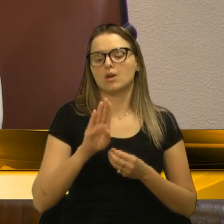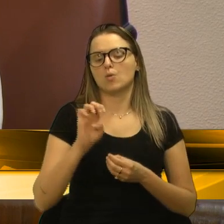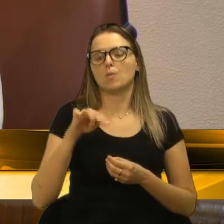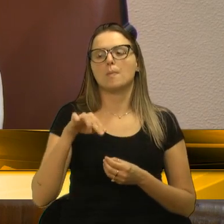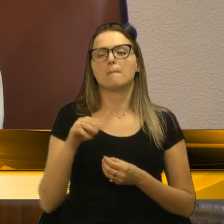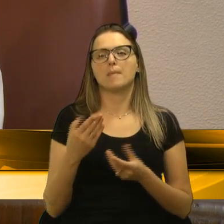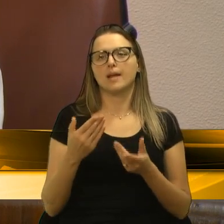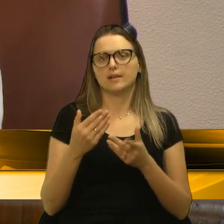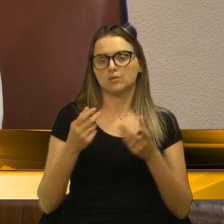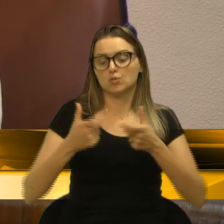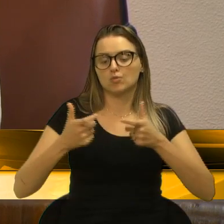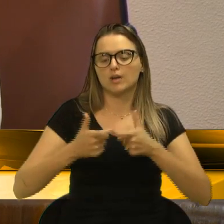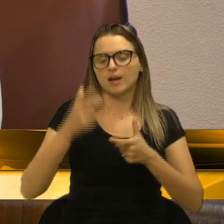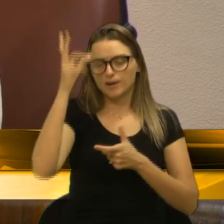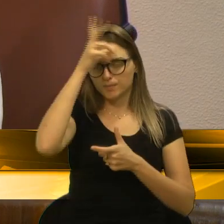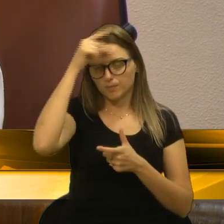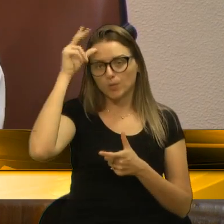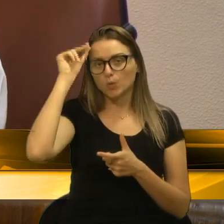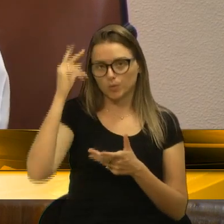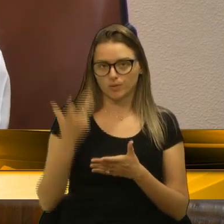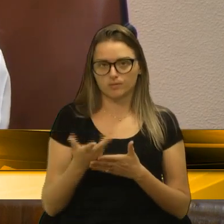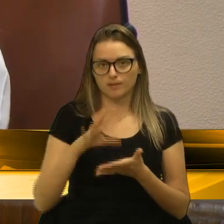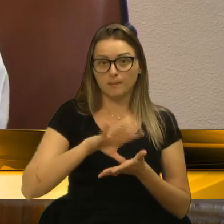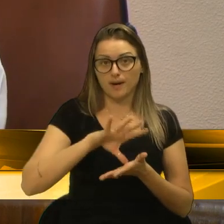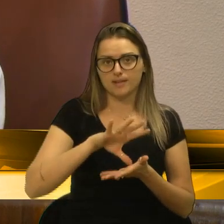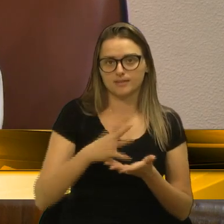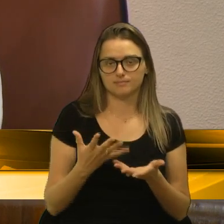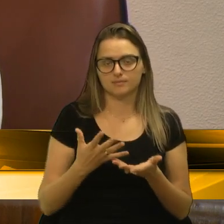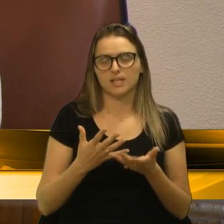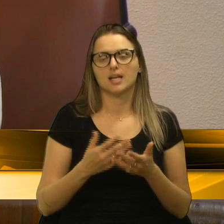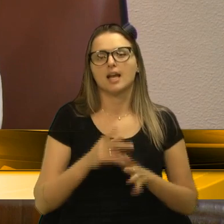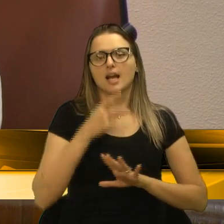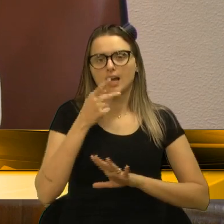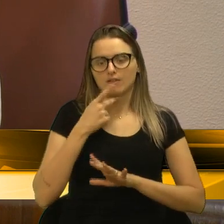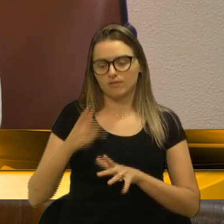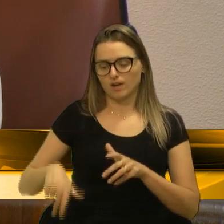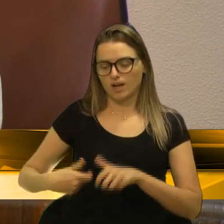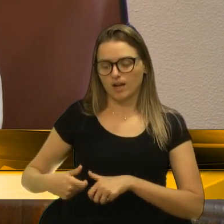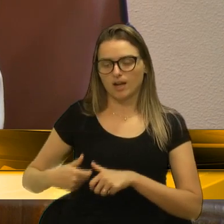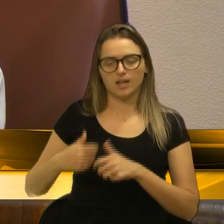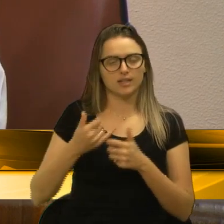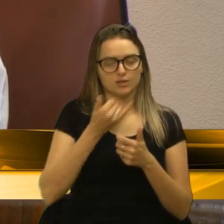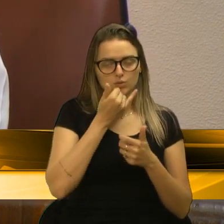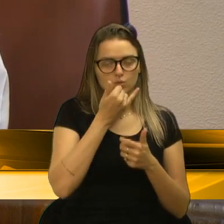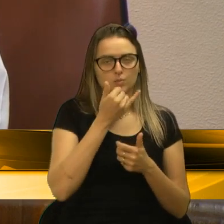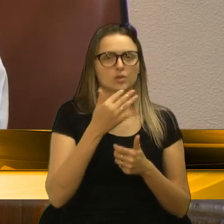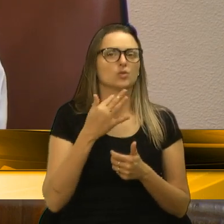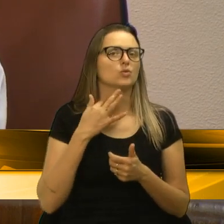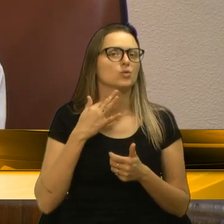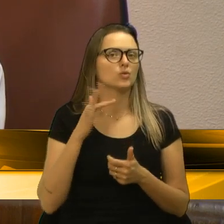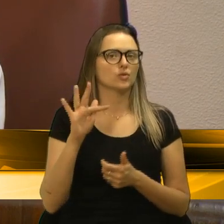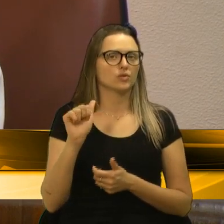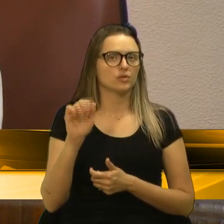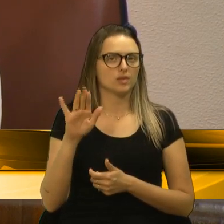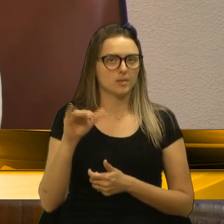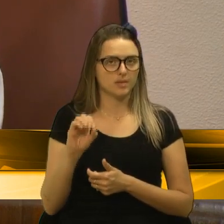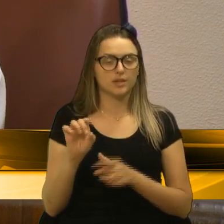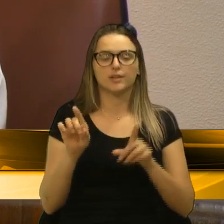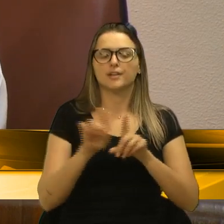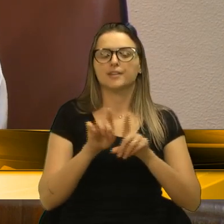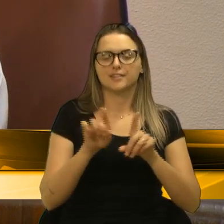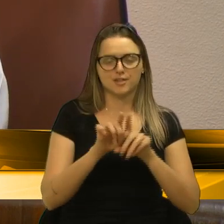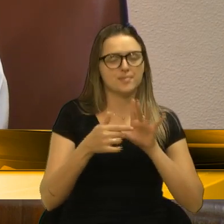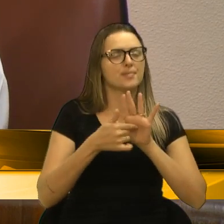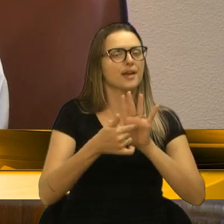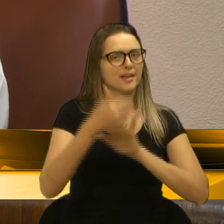praça. Cabe salientar que o depoimento do Procurador da República, Fabiano de Moraes, também